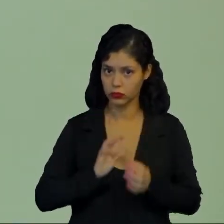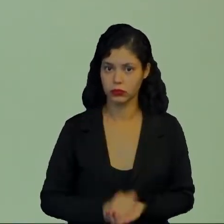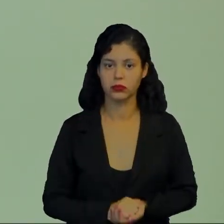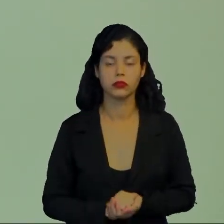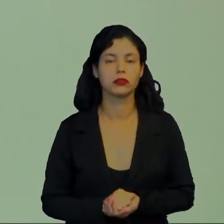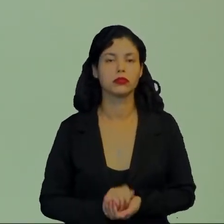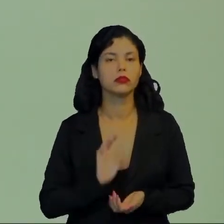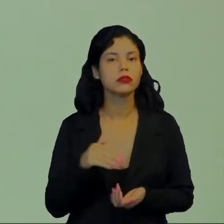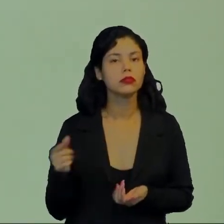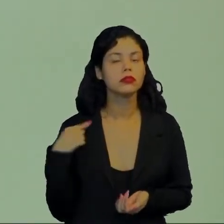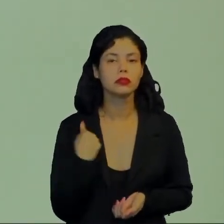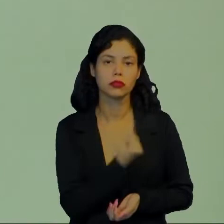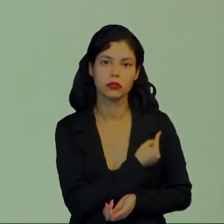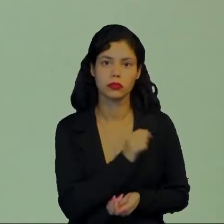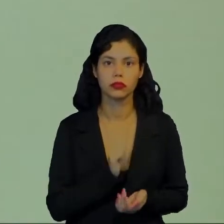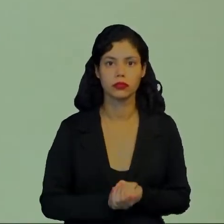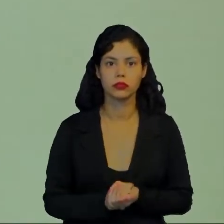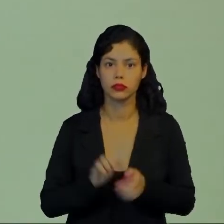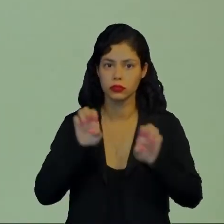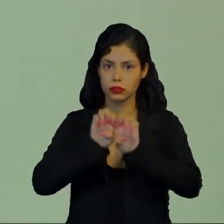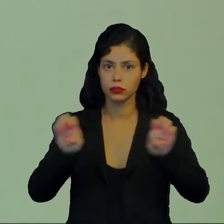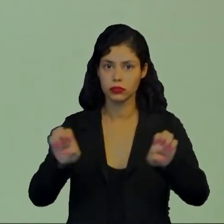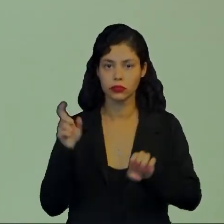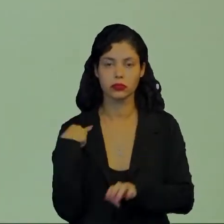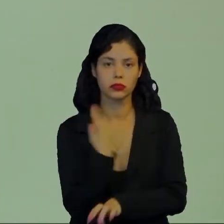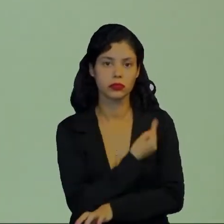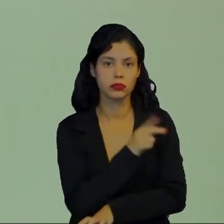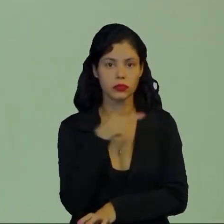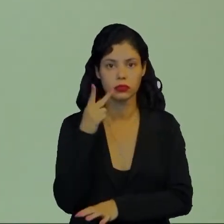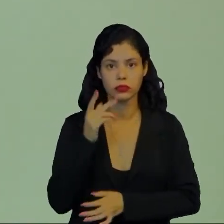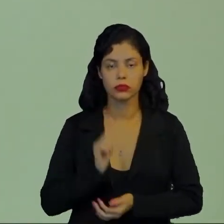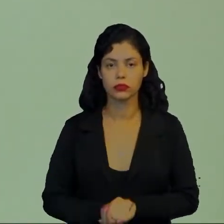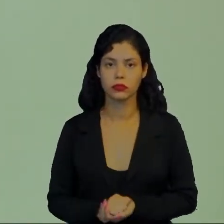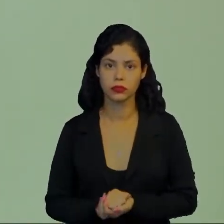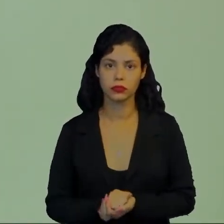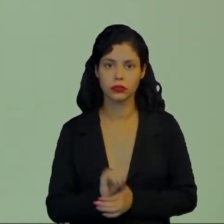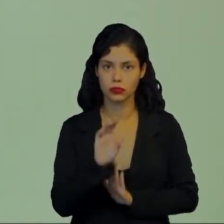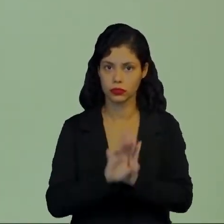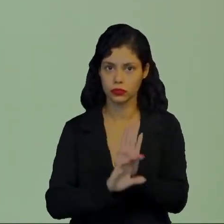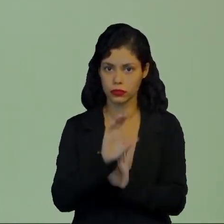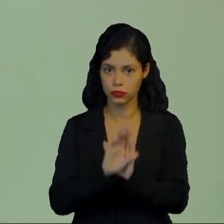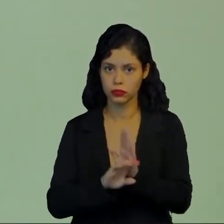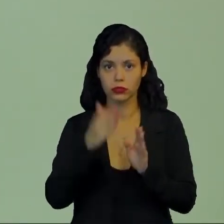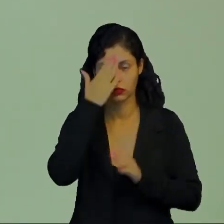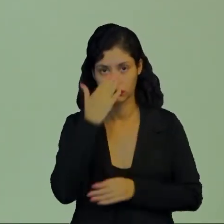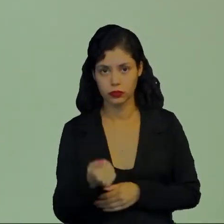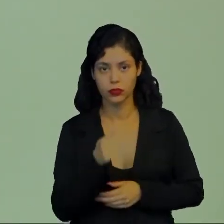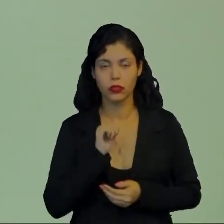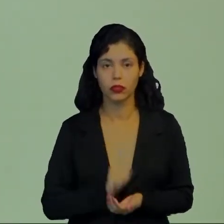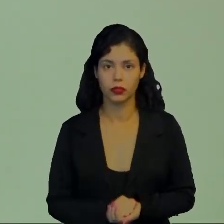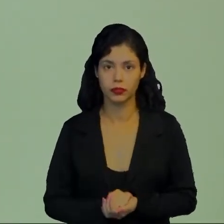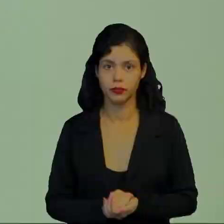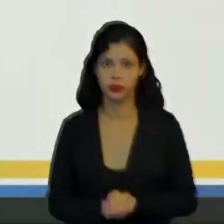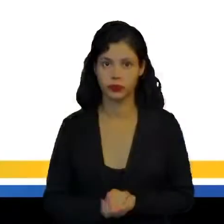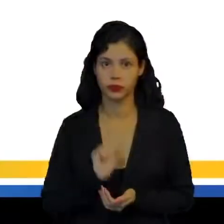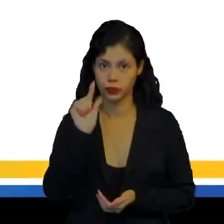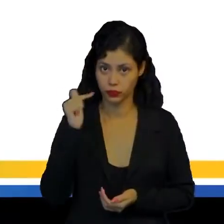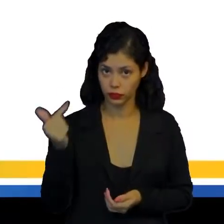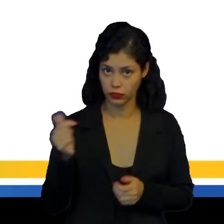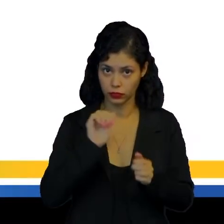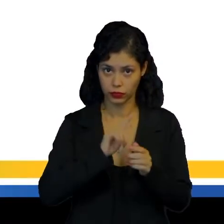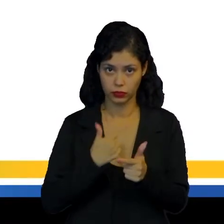quando a gente fala de equações, nós estamos falando de conteúdo, a gente tem que saber aquela